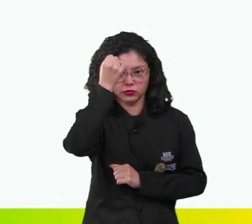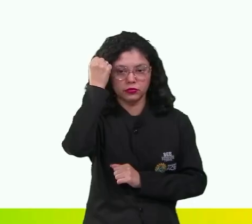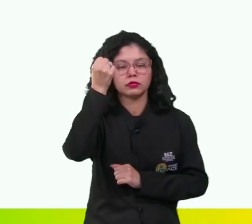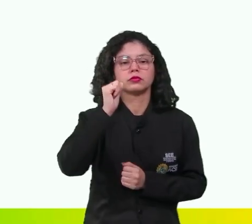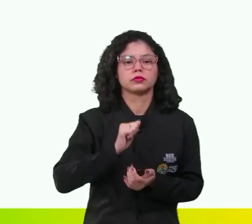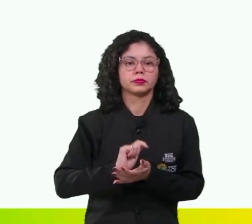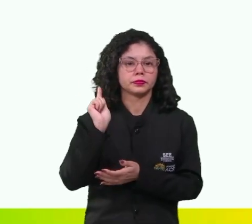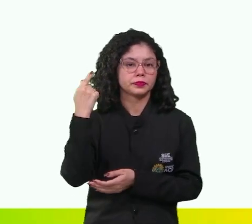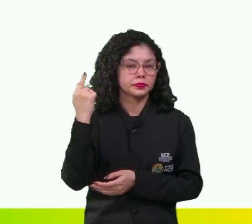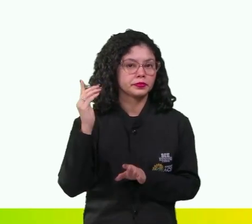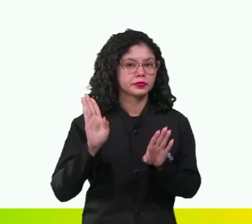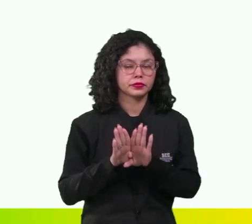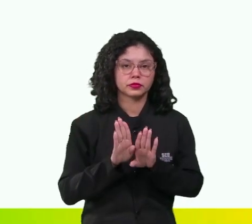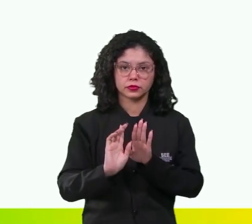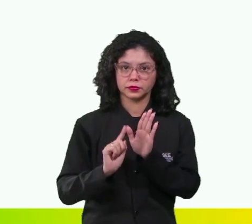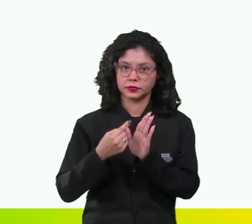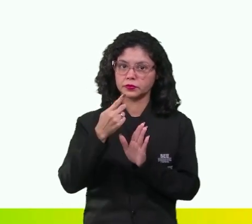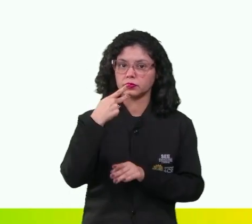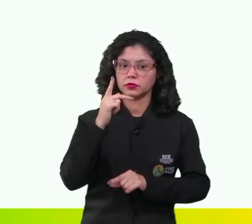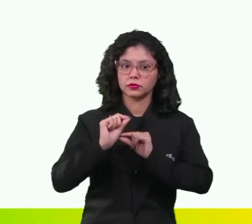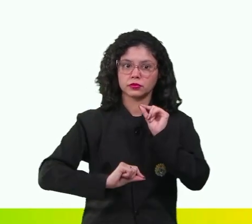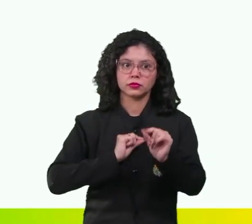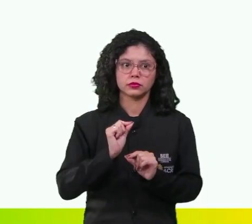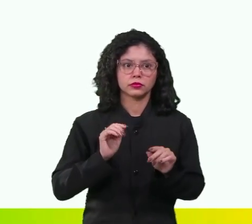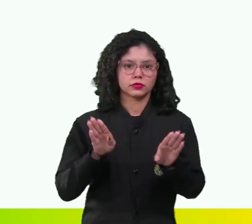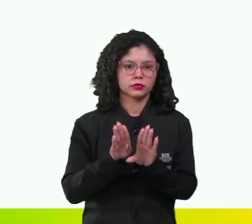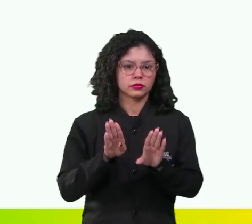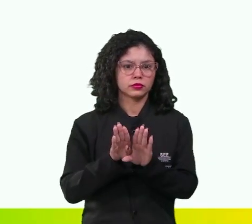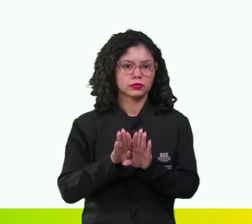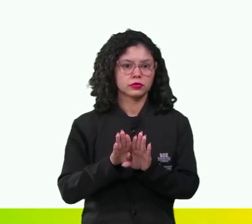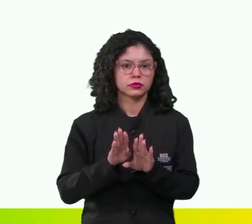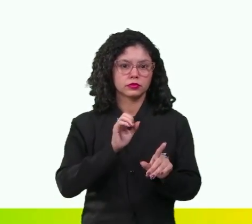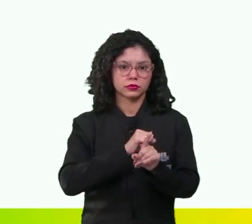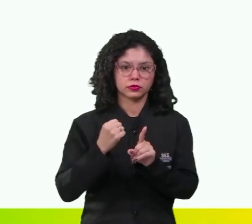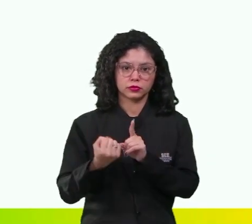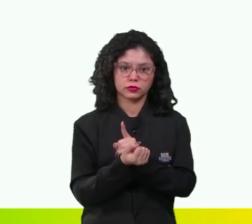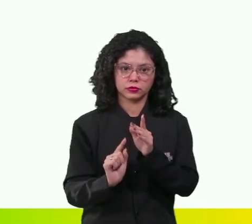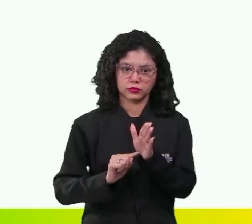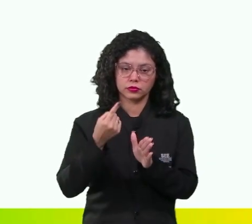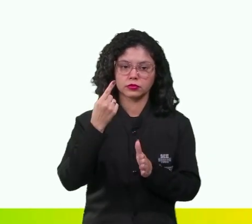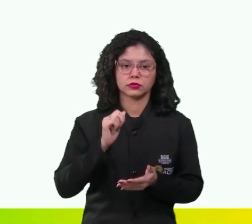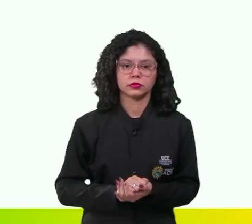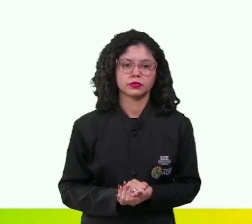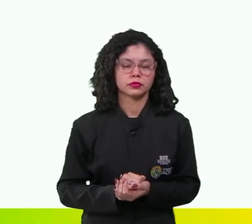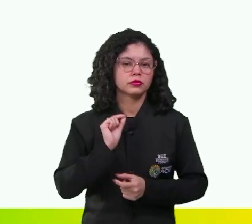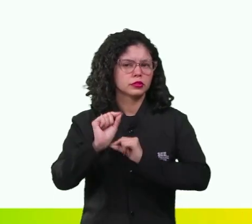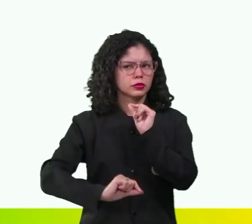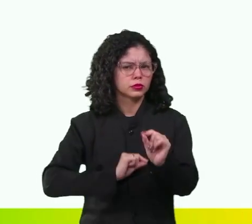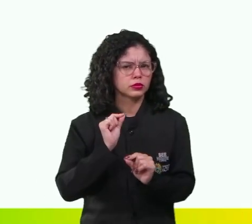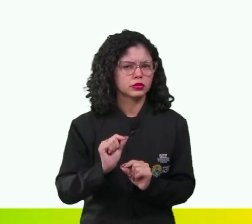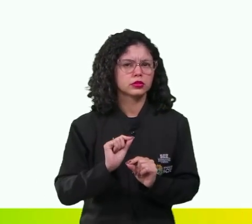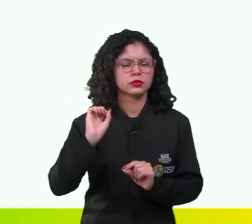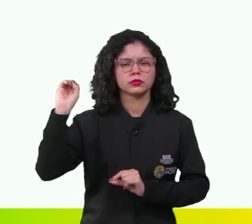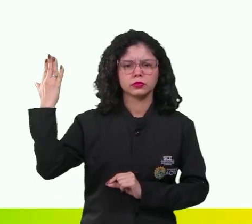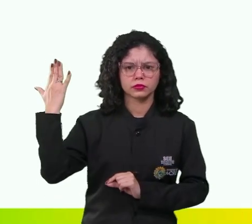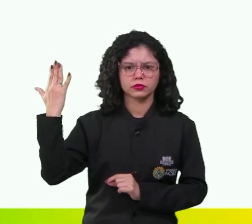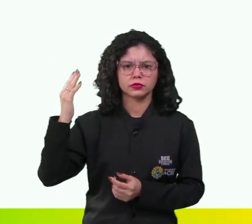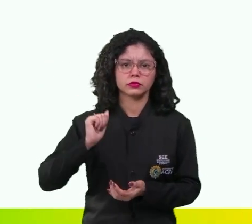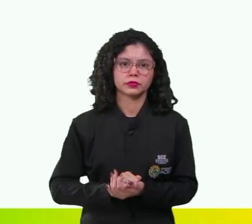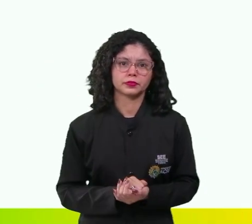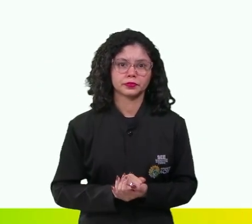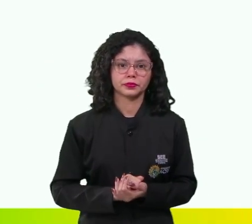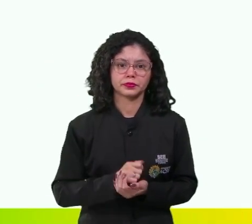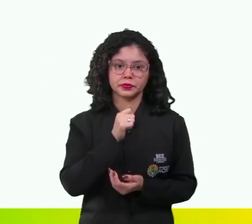Então, no primeiro momento, a gente deve falar das sociedades primitivas. Então, o que acontecia?